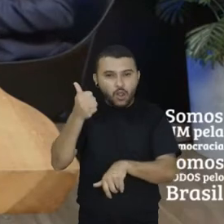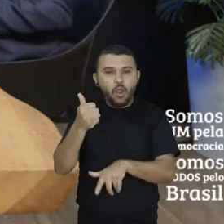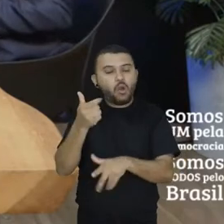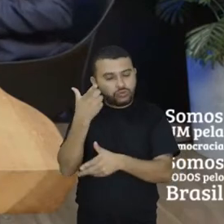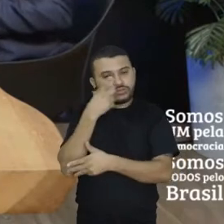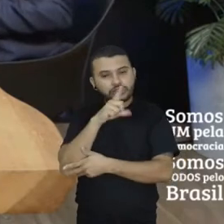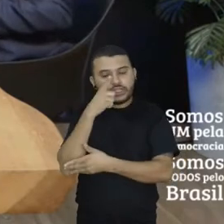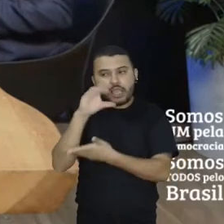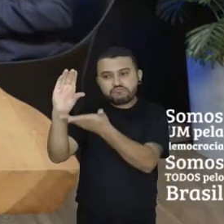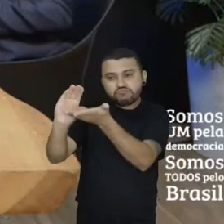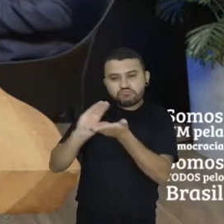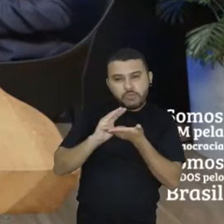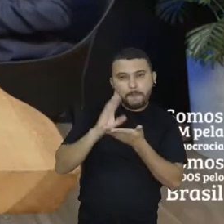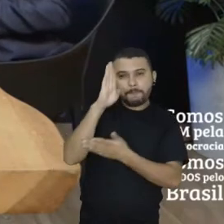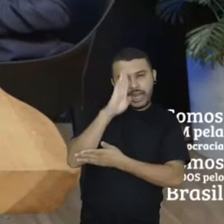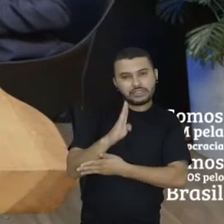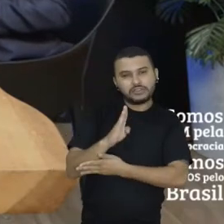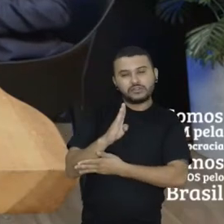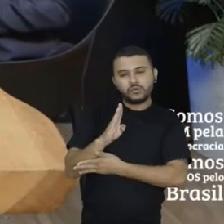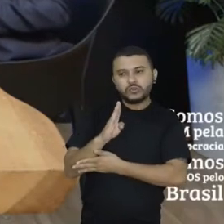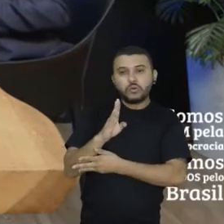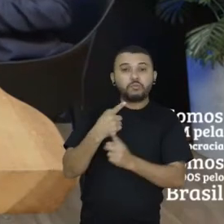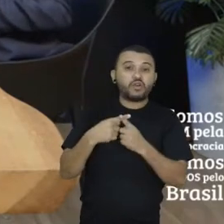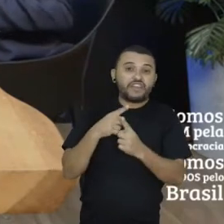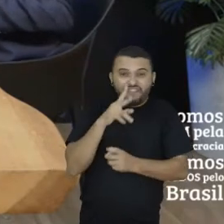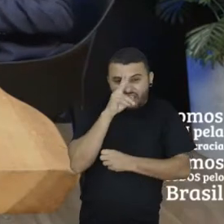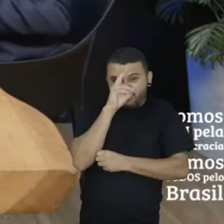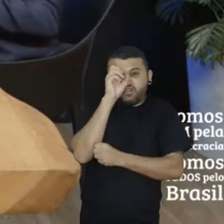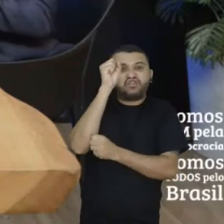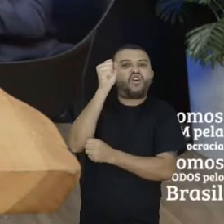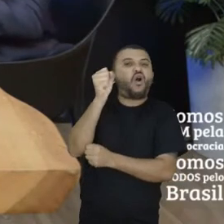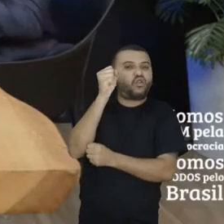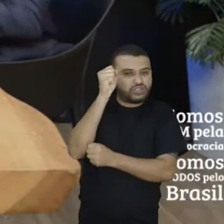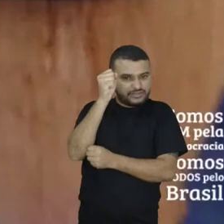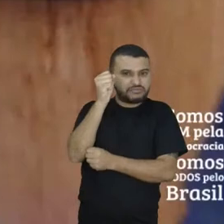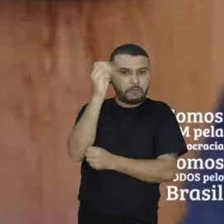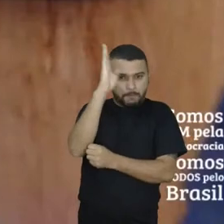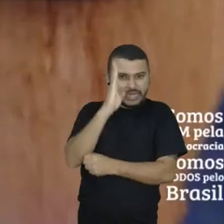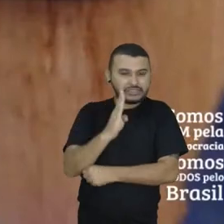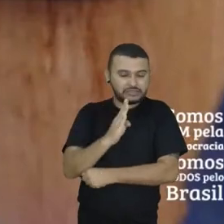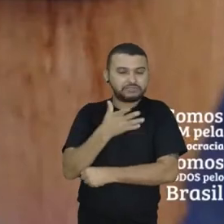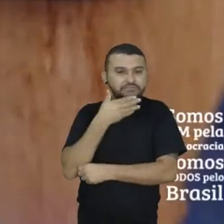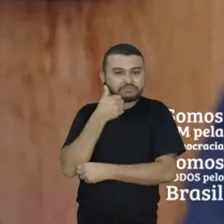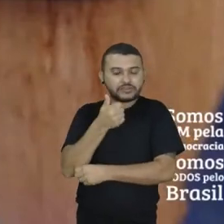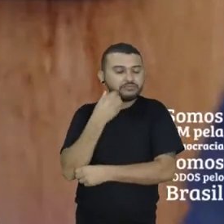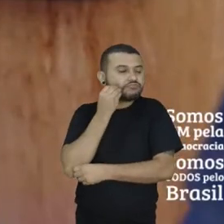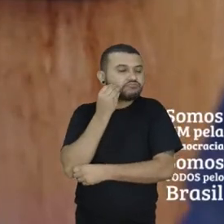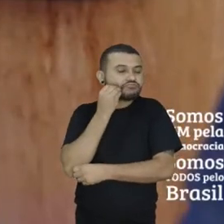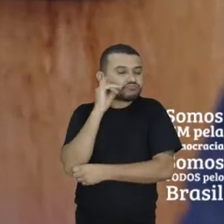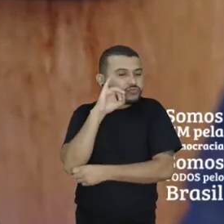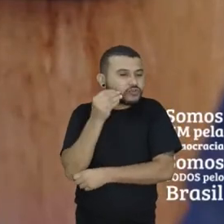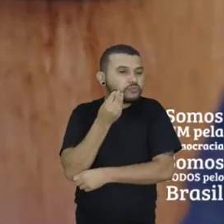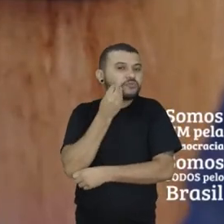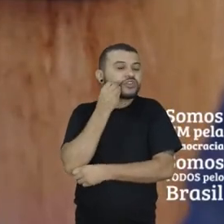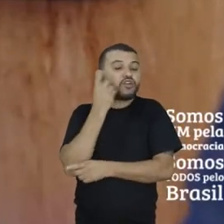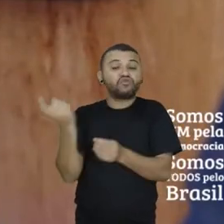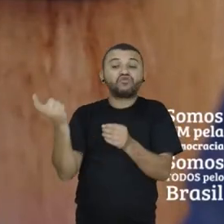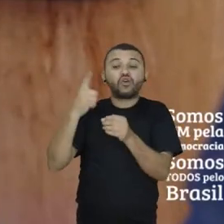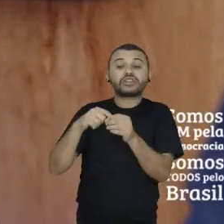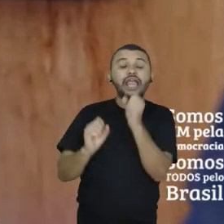investimento para o Brasil. O Brasil vai crescer forte, forte. Então, eu vejo também uma grande oportunidade. Recuperar a